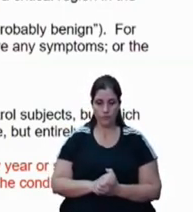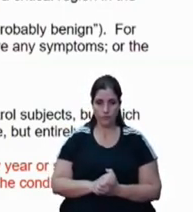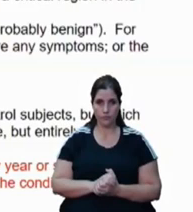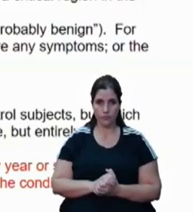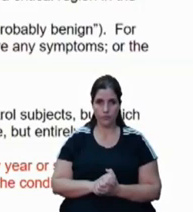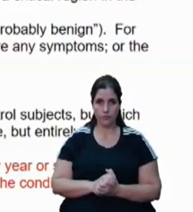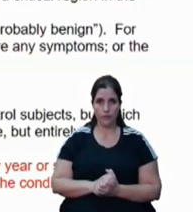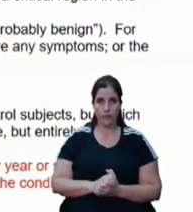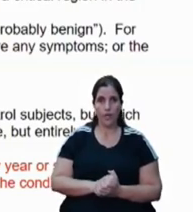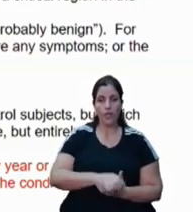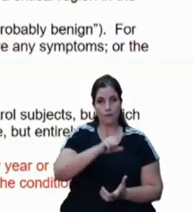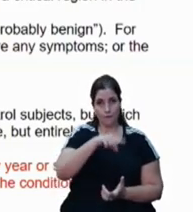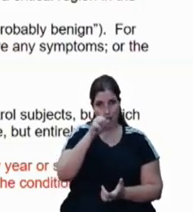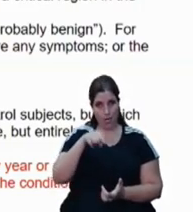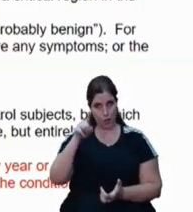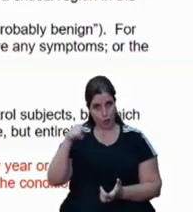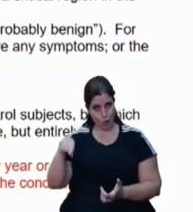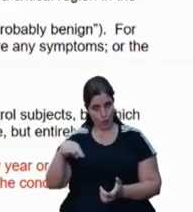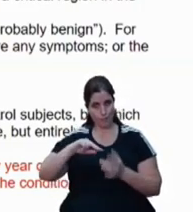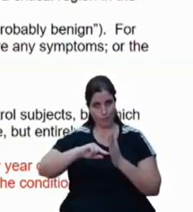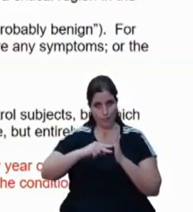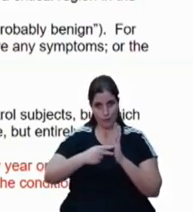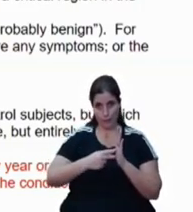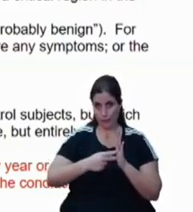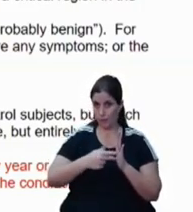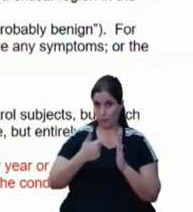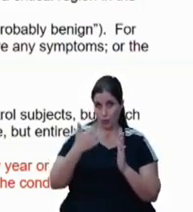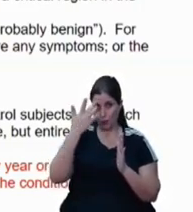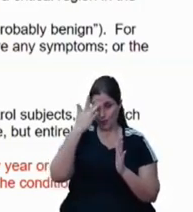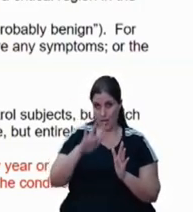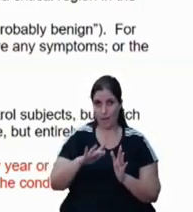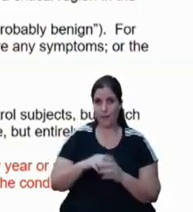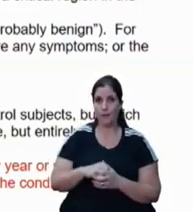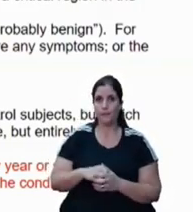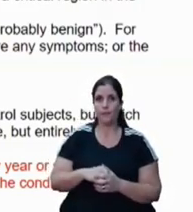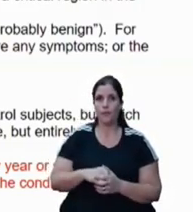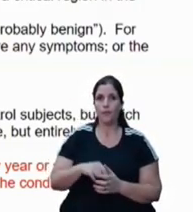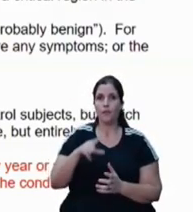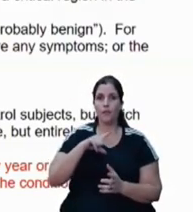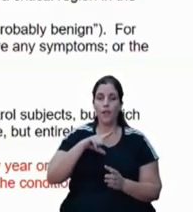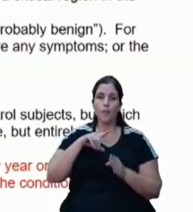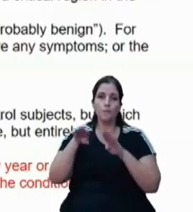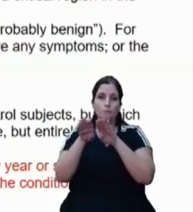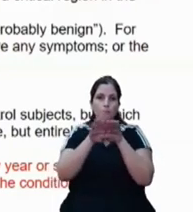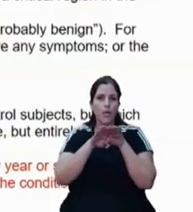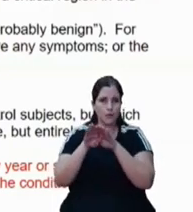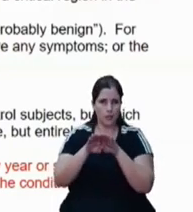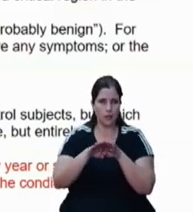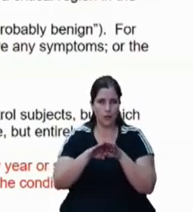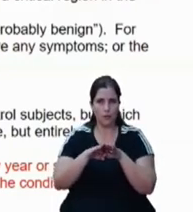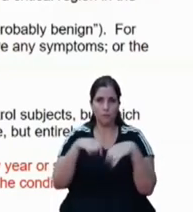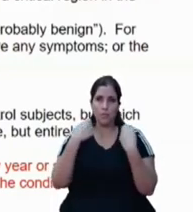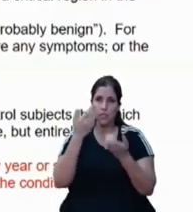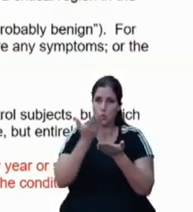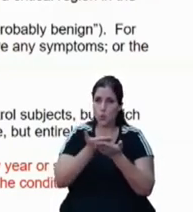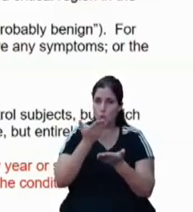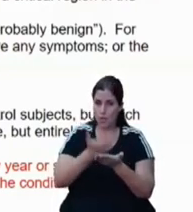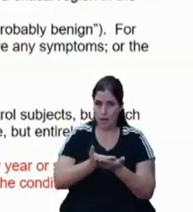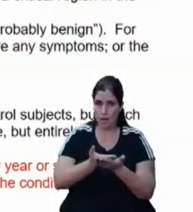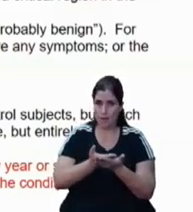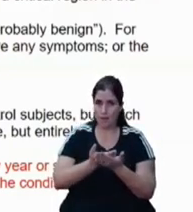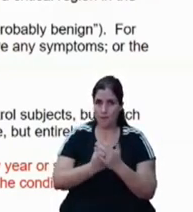As variações de significância incerta estão em um padrão de espera. Eles They devem should be ser studied again estudados every year or